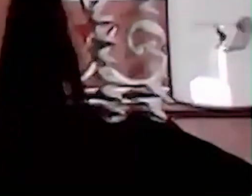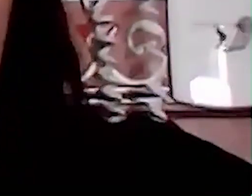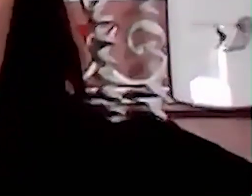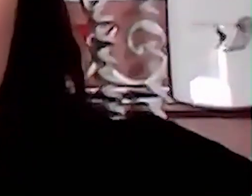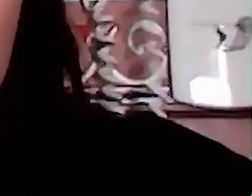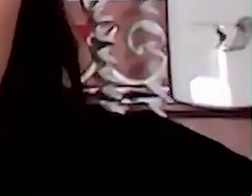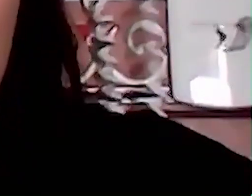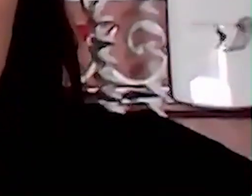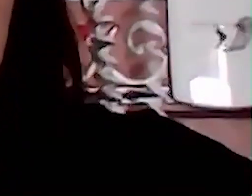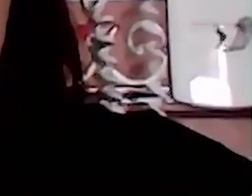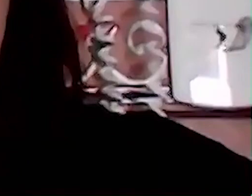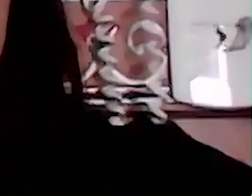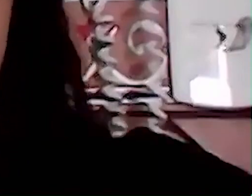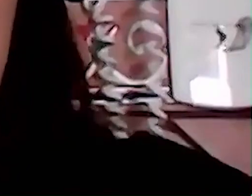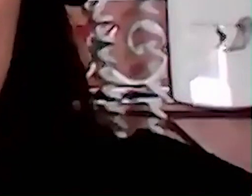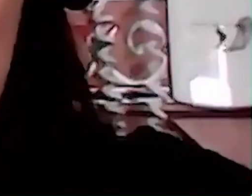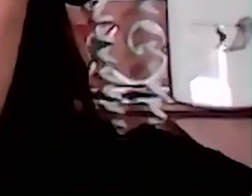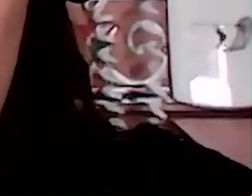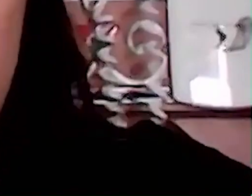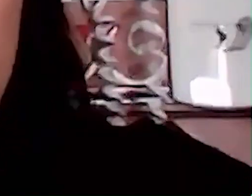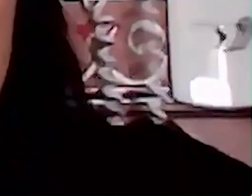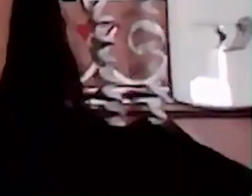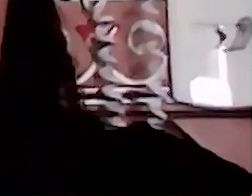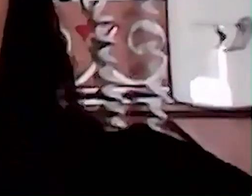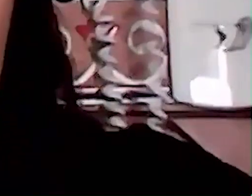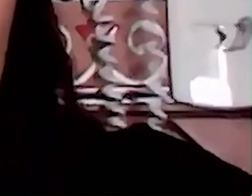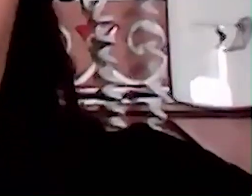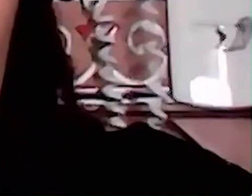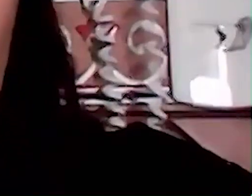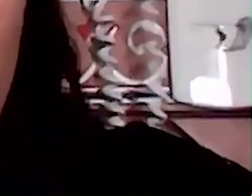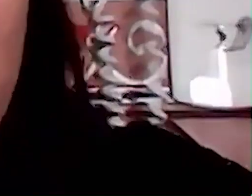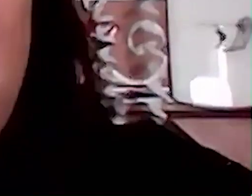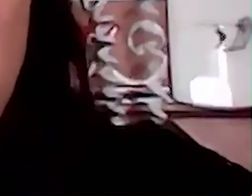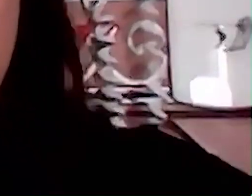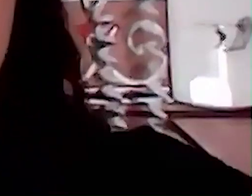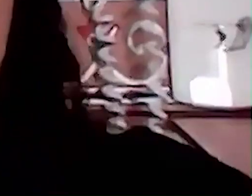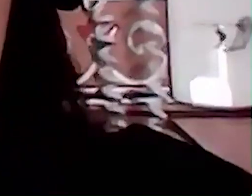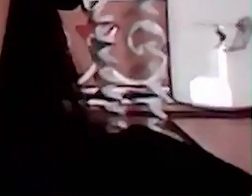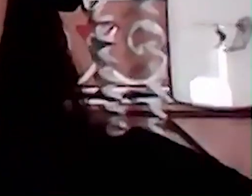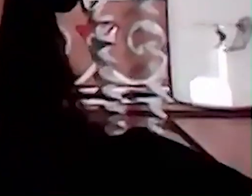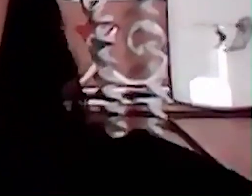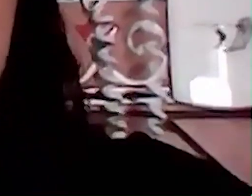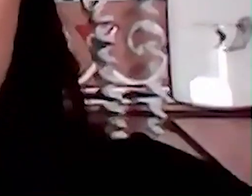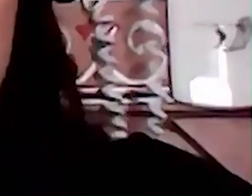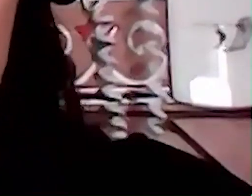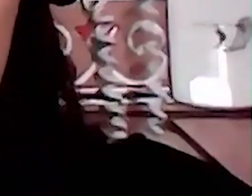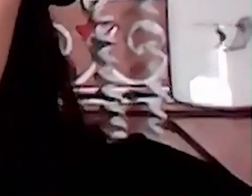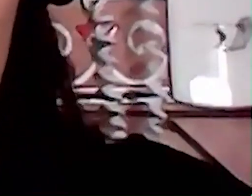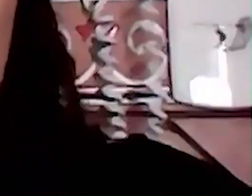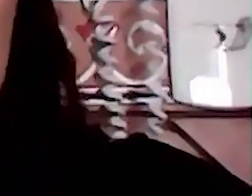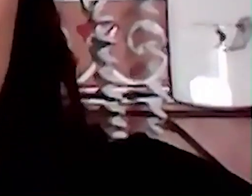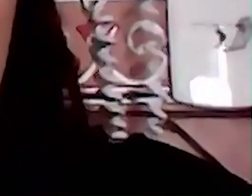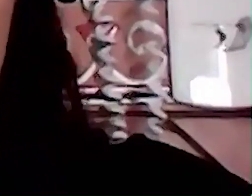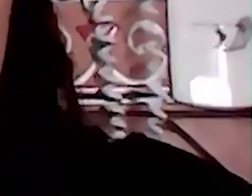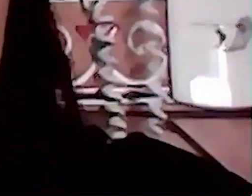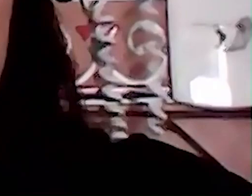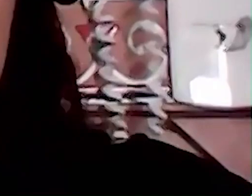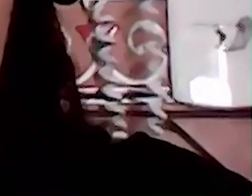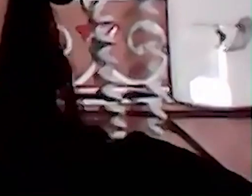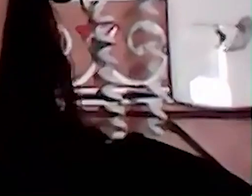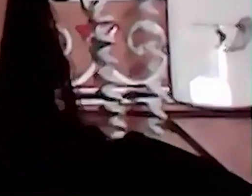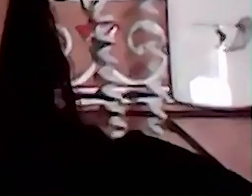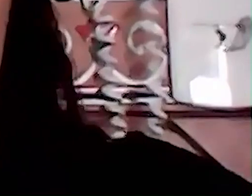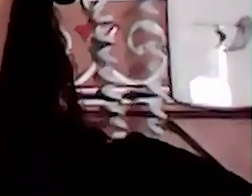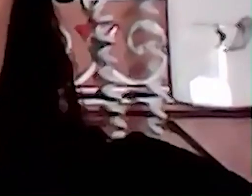Rádio Novelo foram uma alternativa muito rica, porque eu não podia acompanhar a